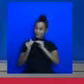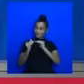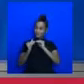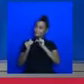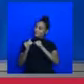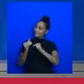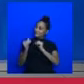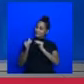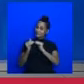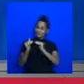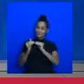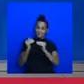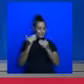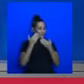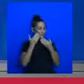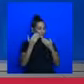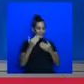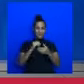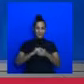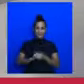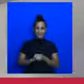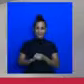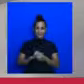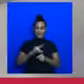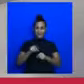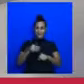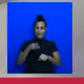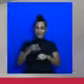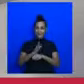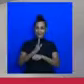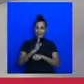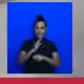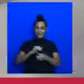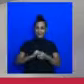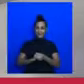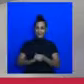confirmo. Sim, confirmo. Obrigado. Sorteio validado.